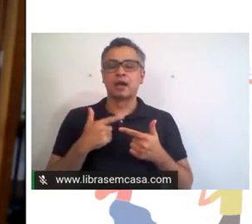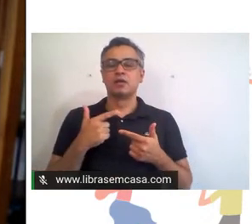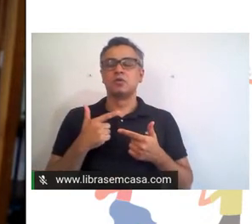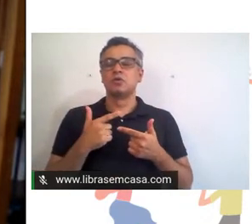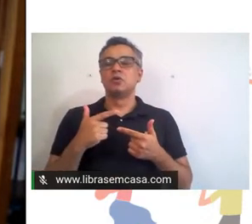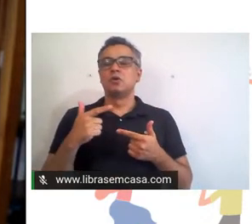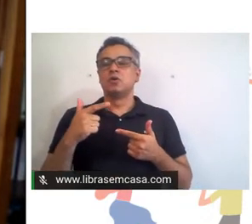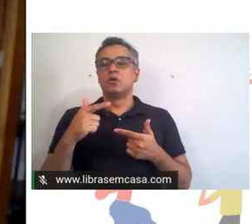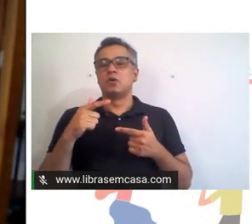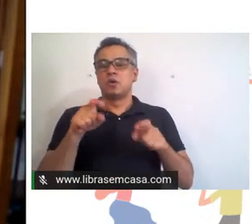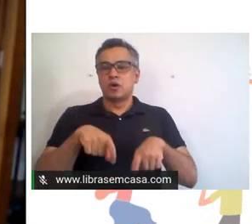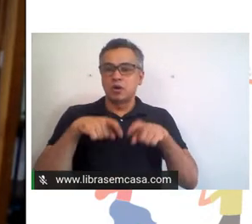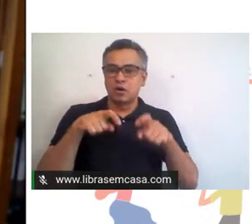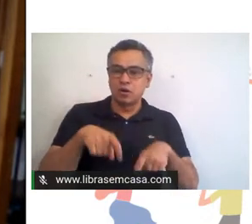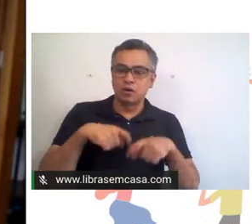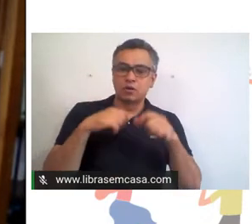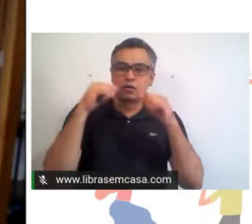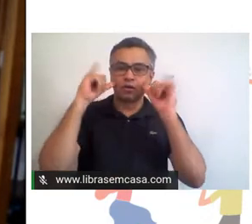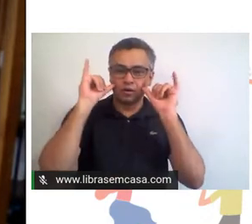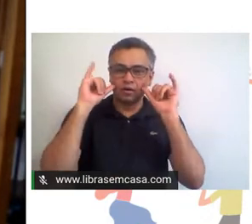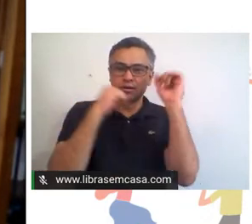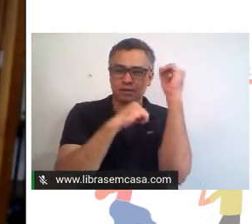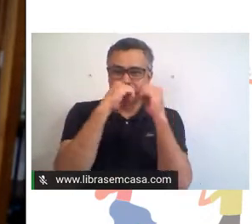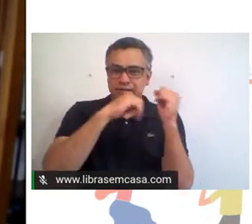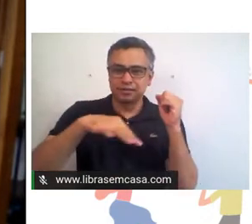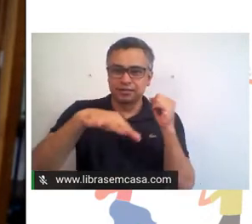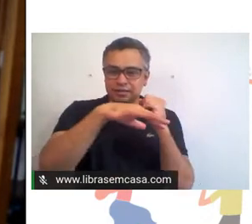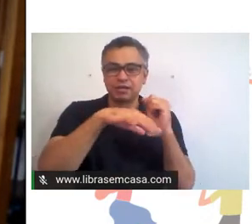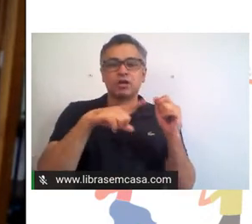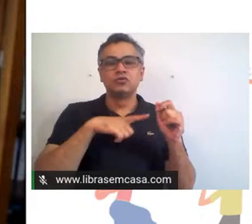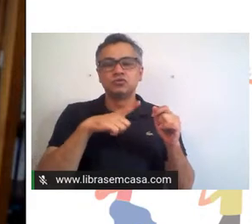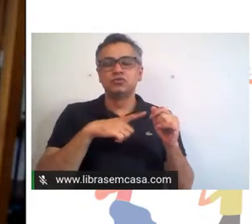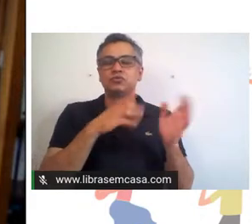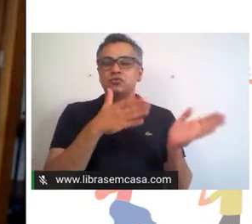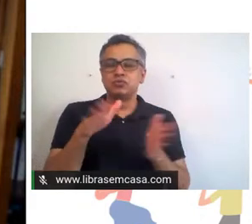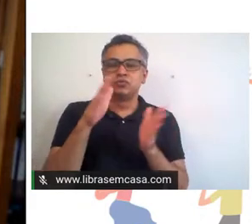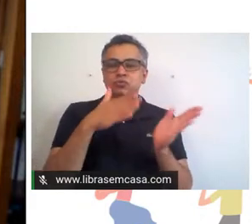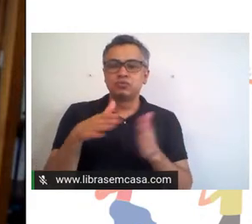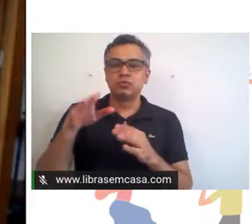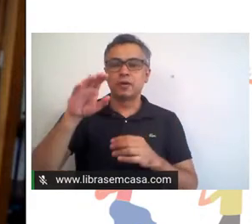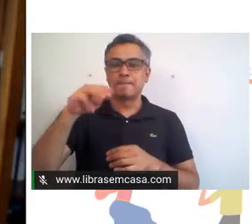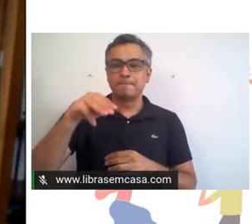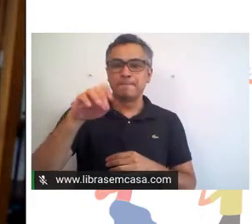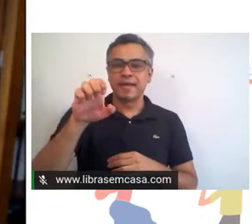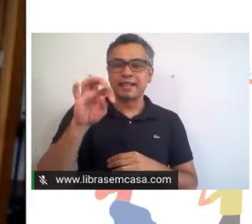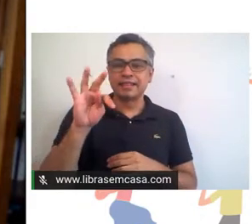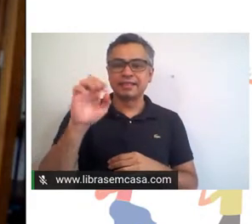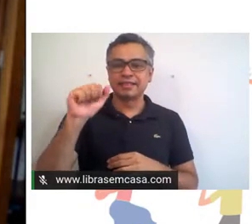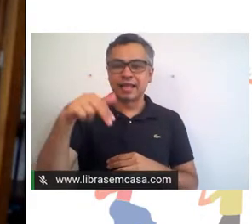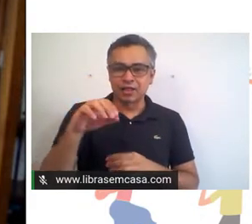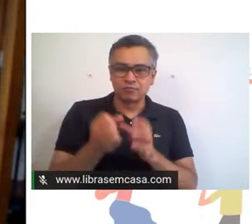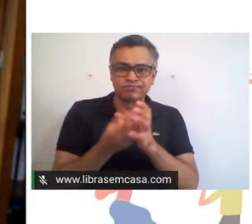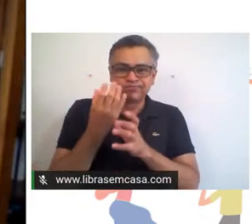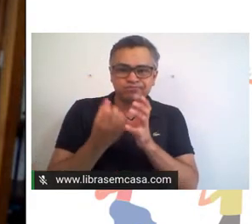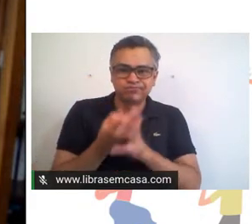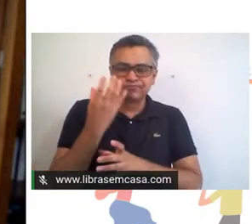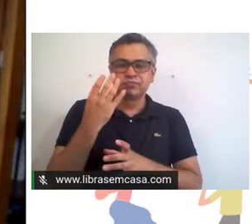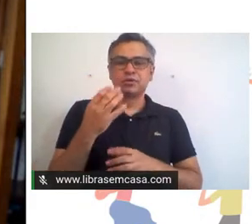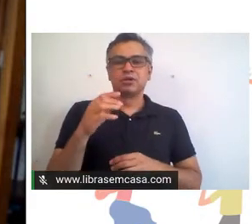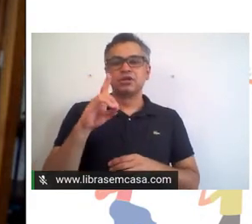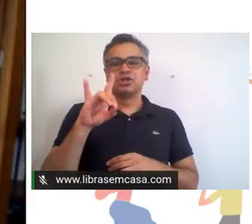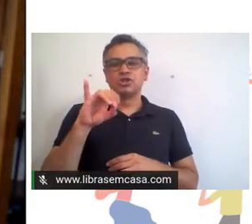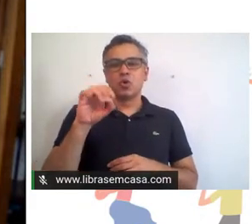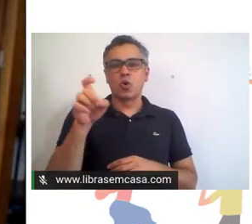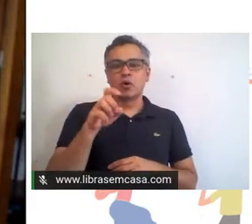com emissão de óxido nitroso, que são dois poderosos gases de efeito estufa associado com a produção de alimentos e de